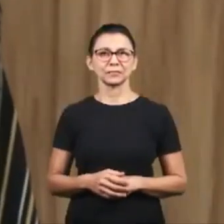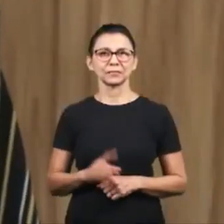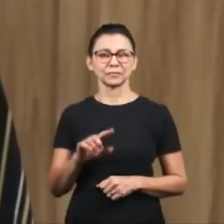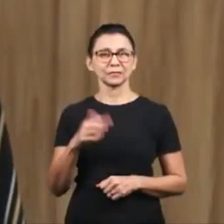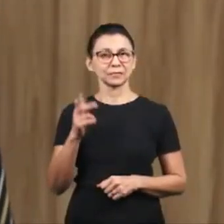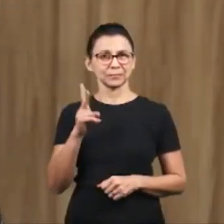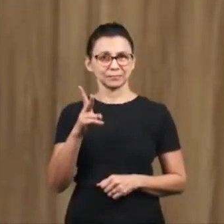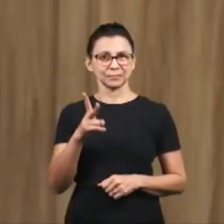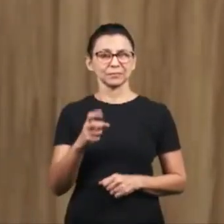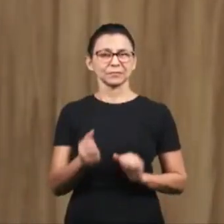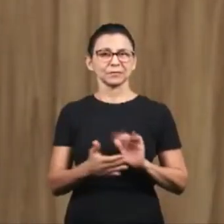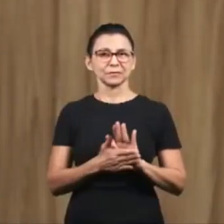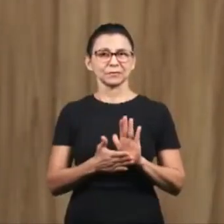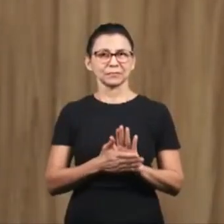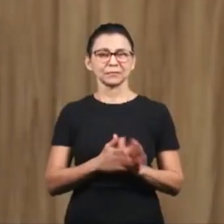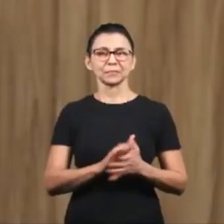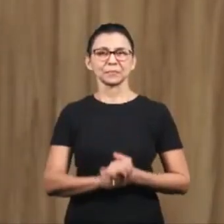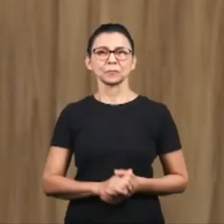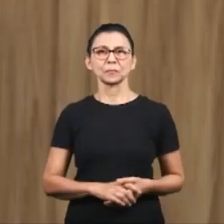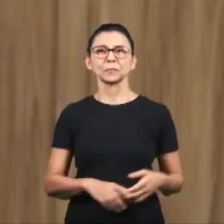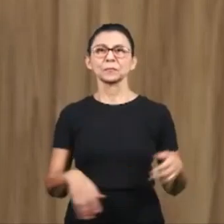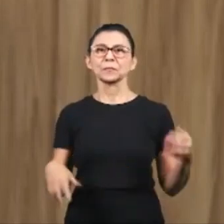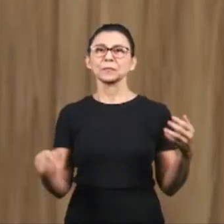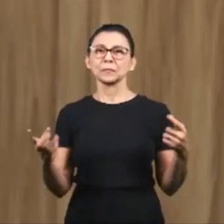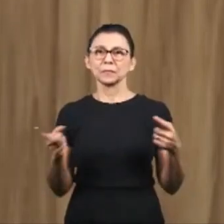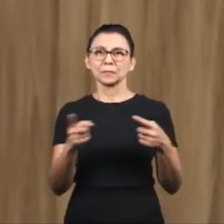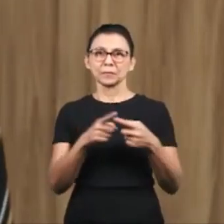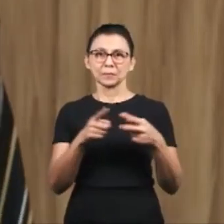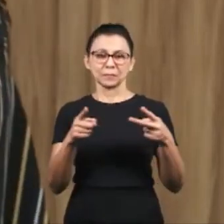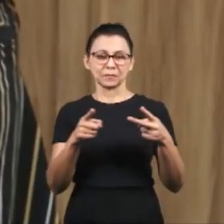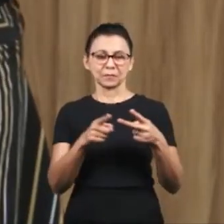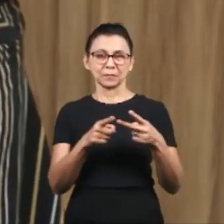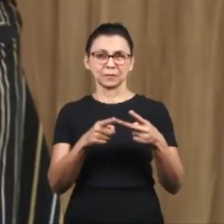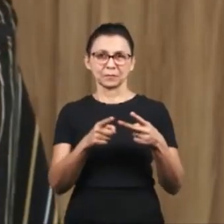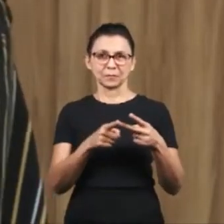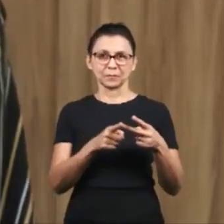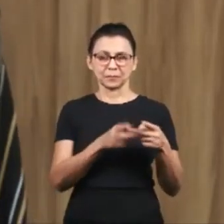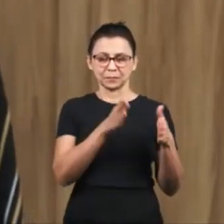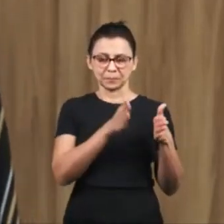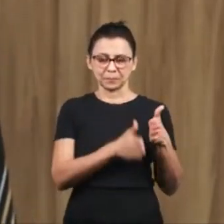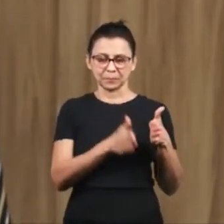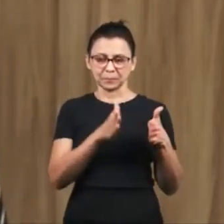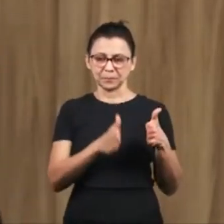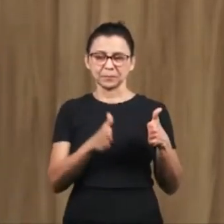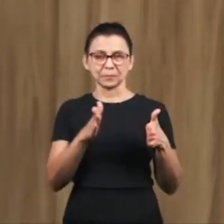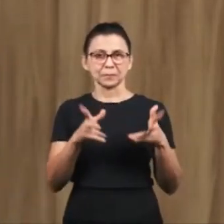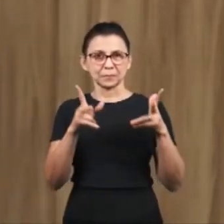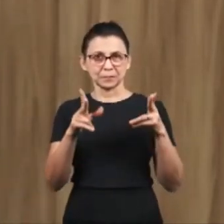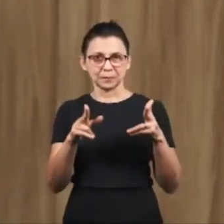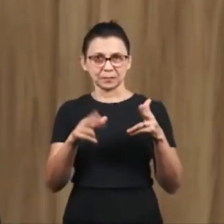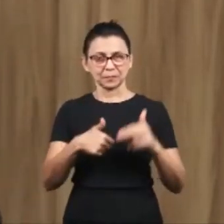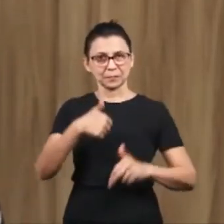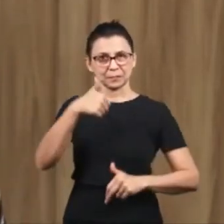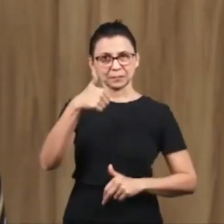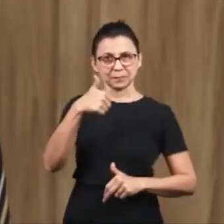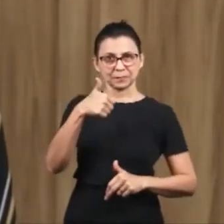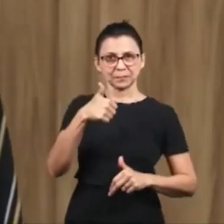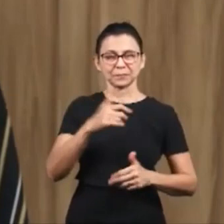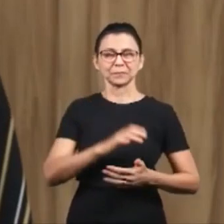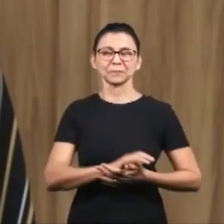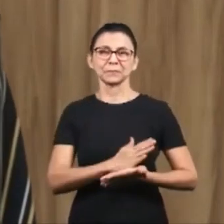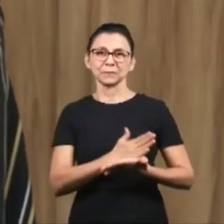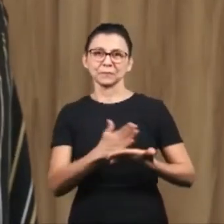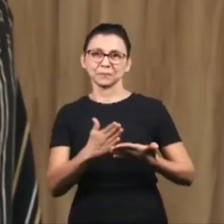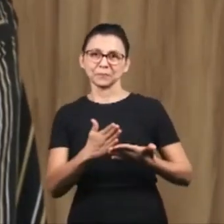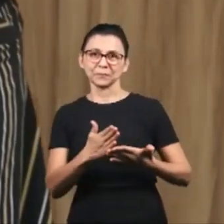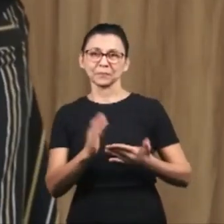Vamos para a segunda parte do louvor? O primeiro, segundo e terceiro compasso serão iguais à primeira parte.